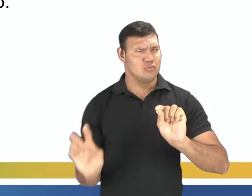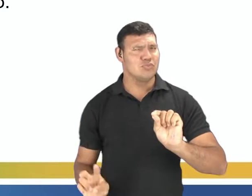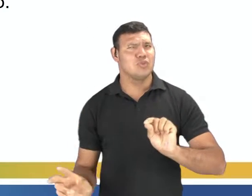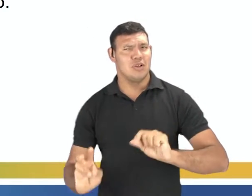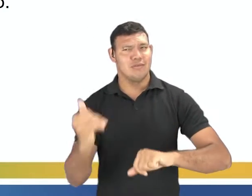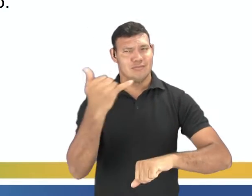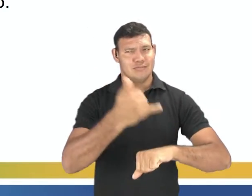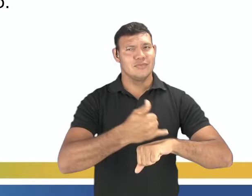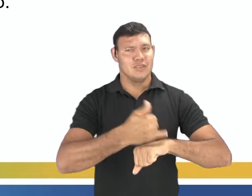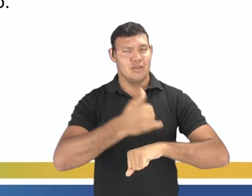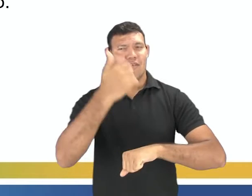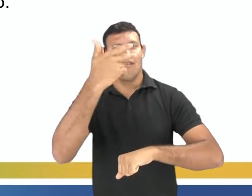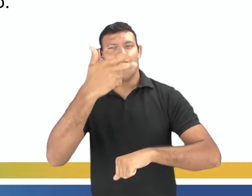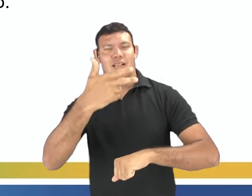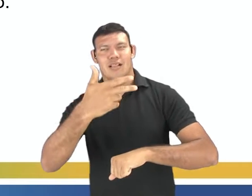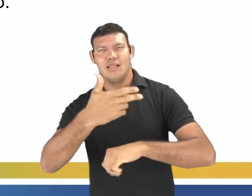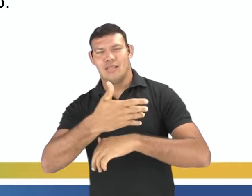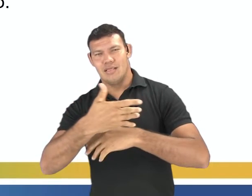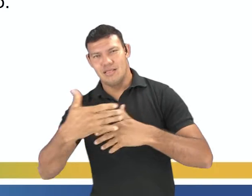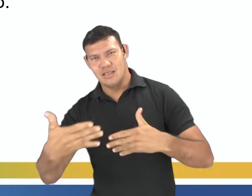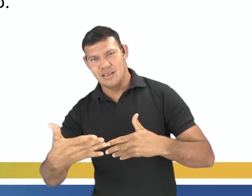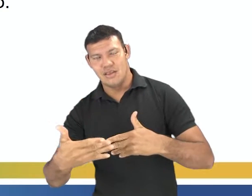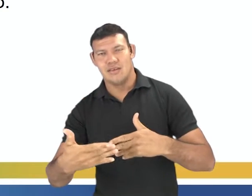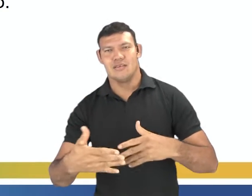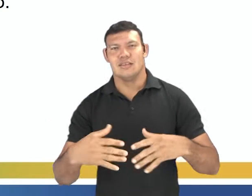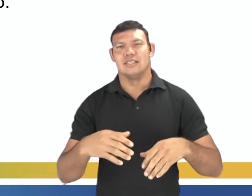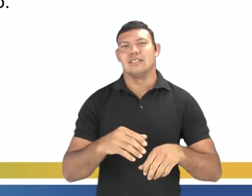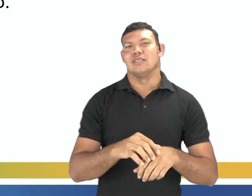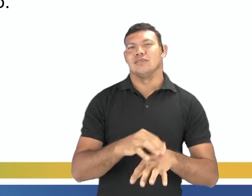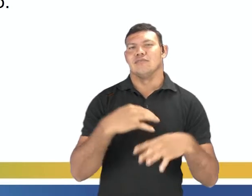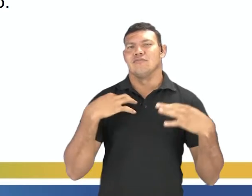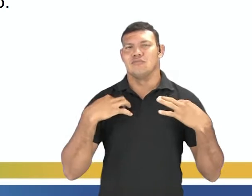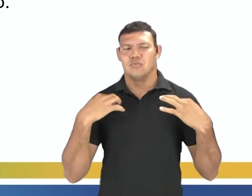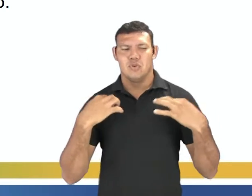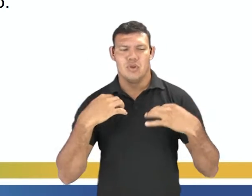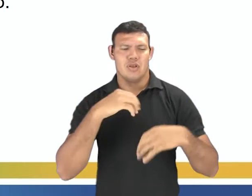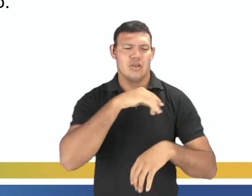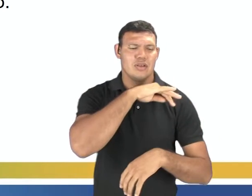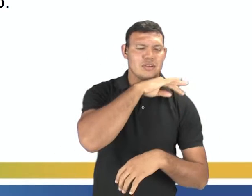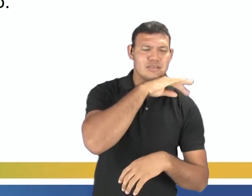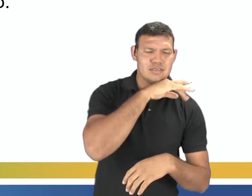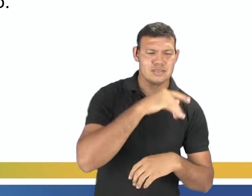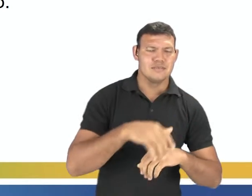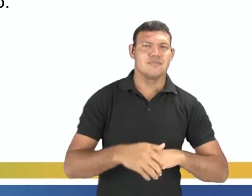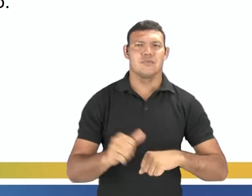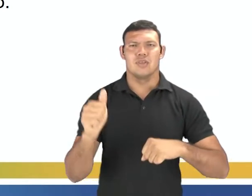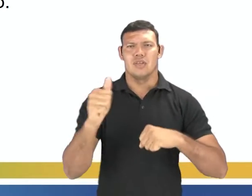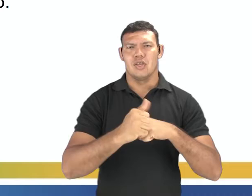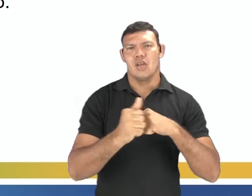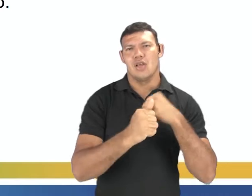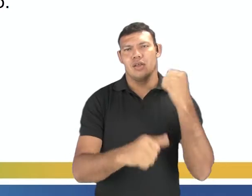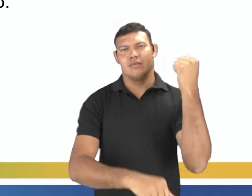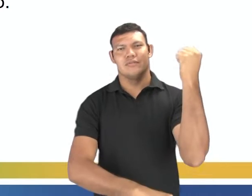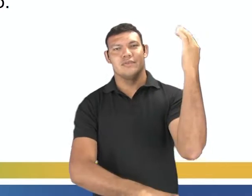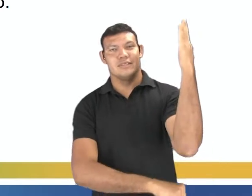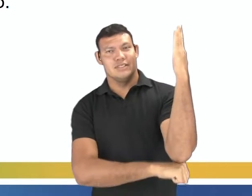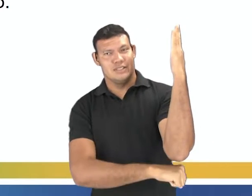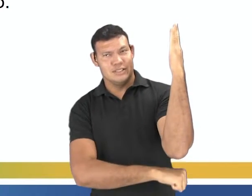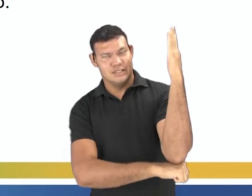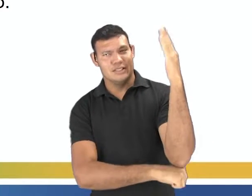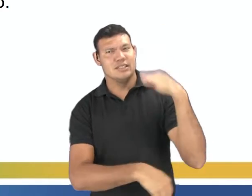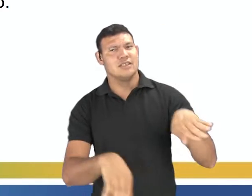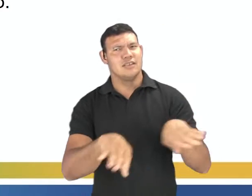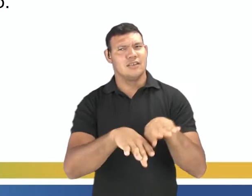metais preciosos, as peles de animais, madeira e até mesmo o incremento